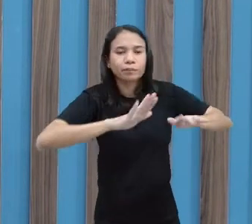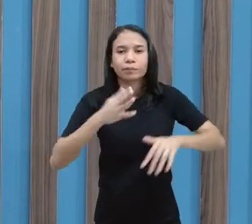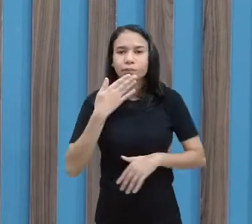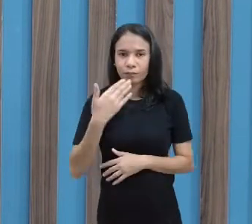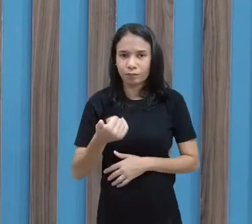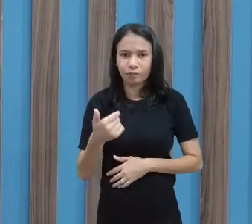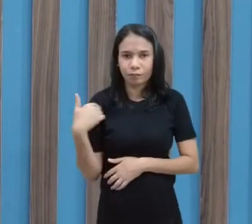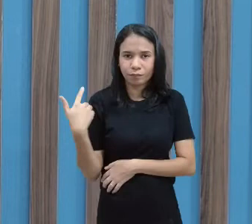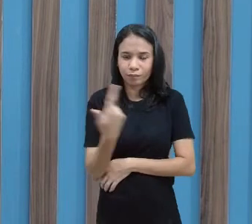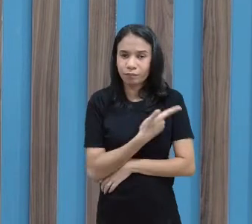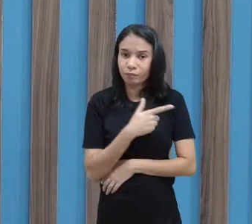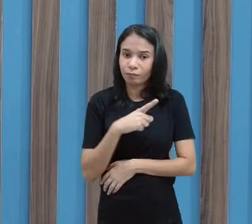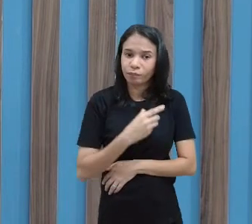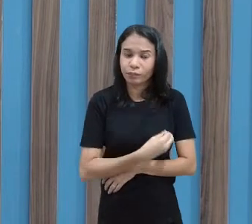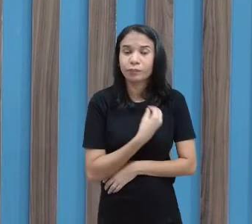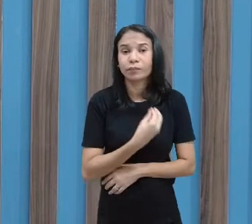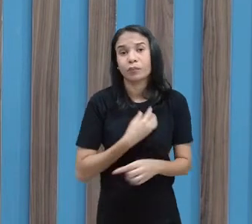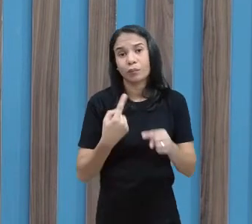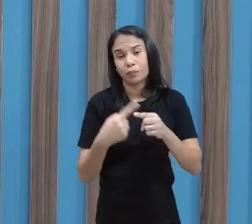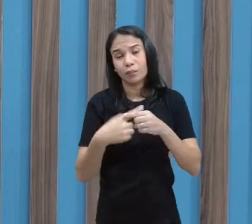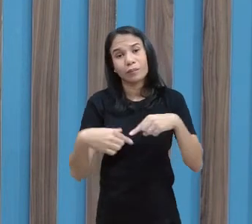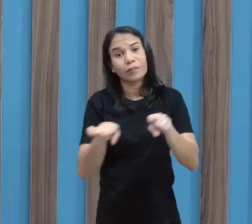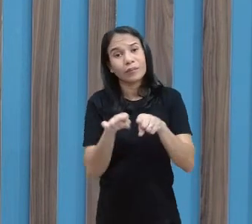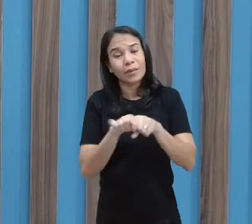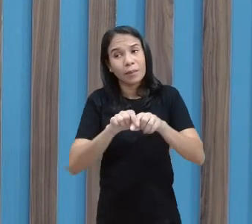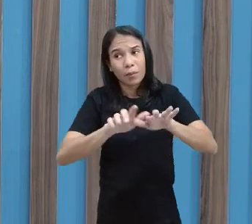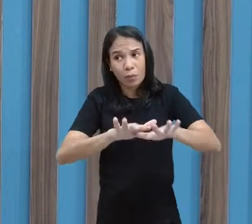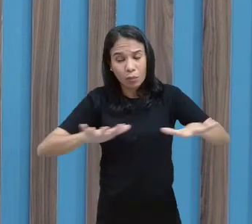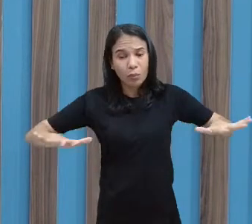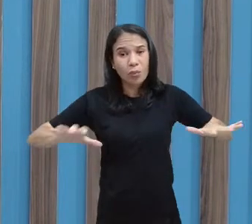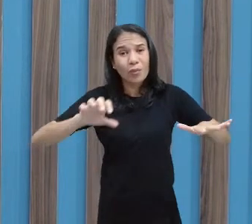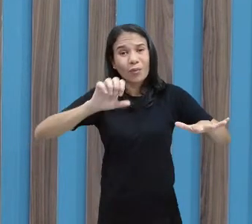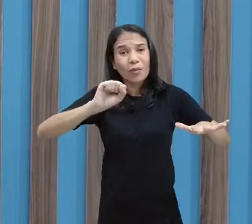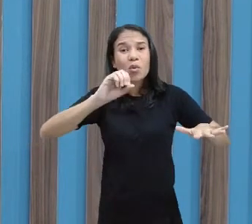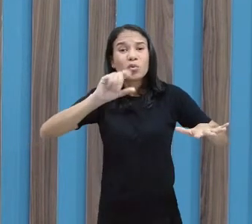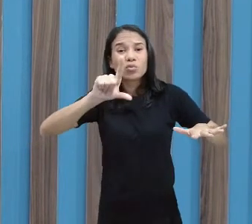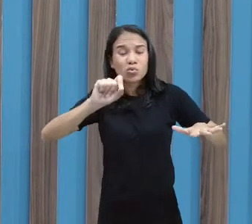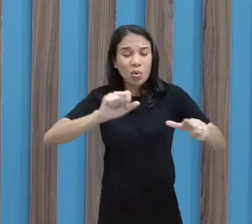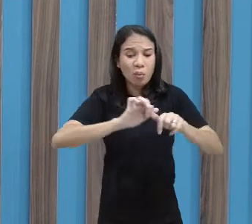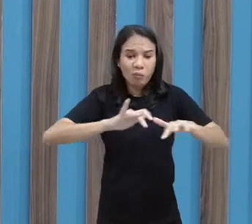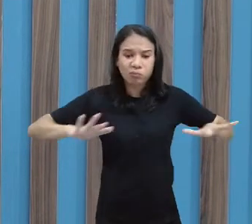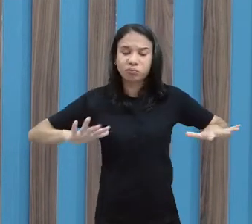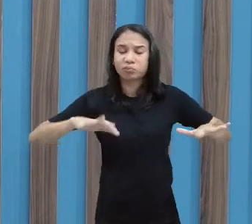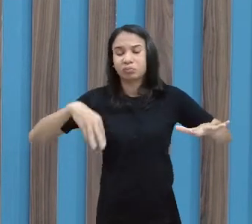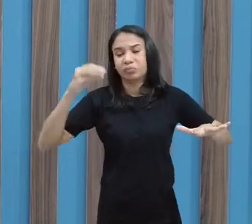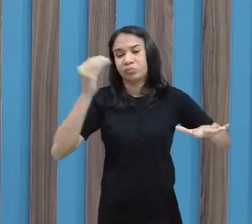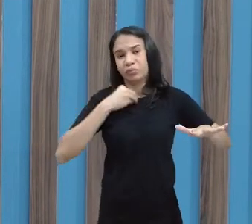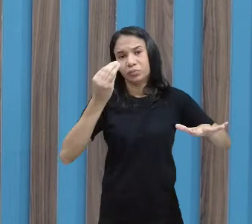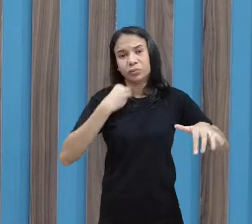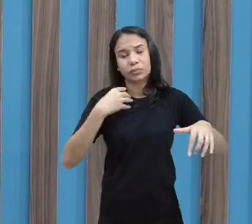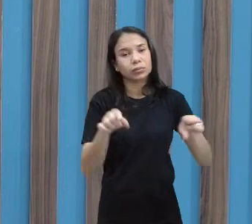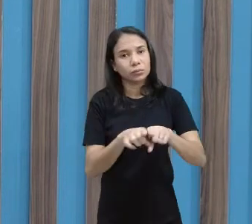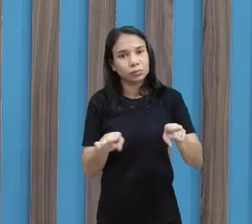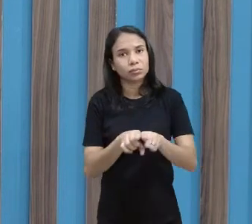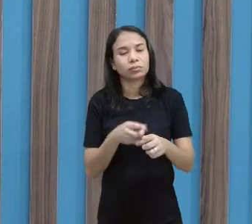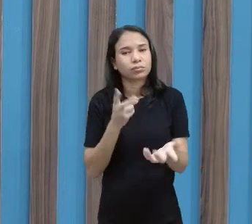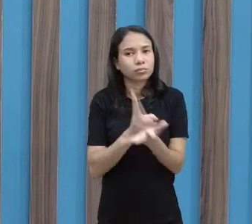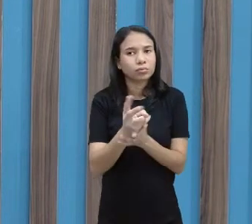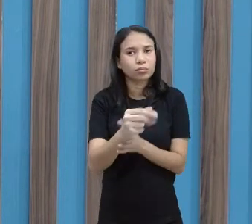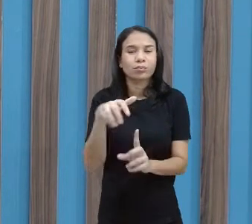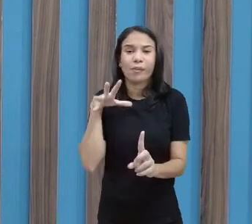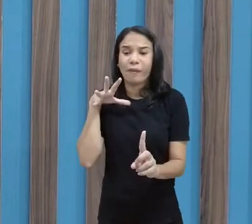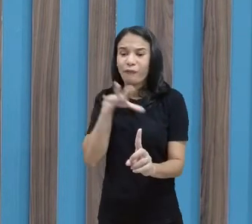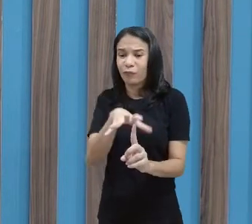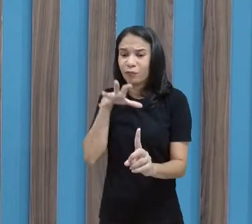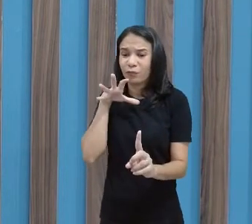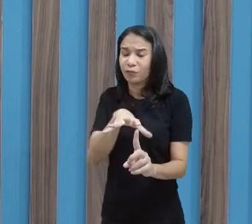porque a gente também está esgotando o nosso solo, né? A questão da monocultura, tudo isso vai impactando